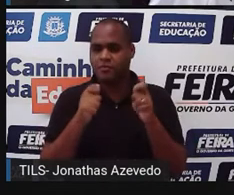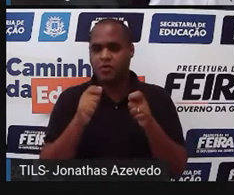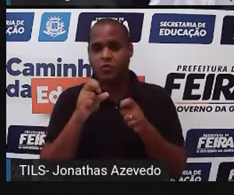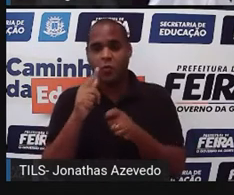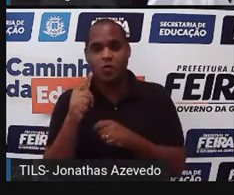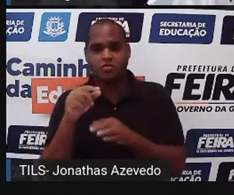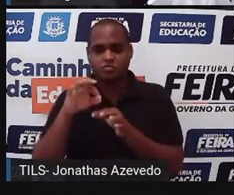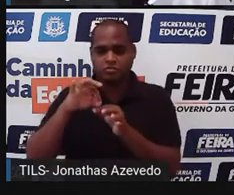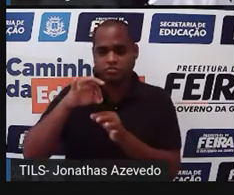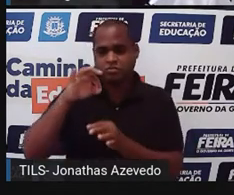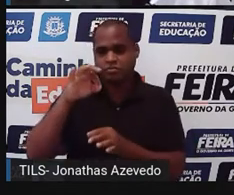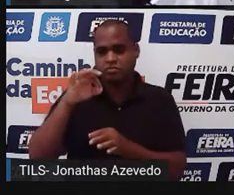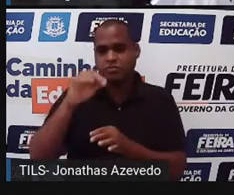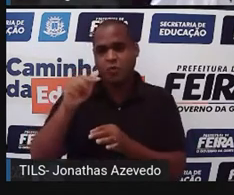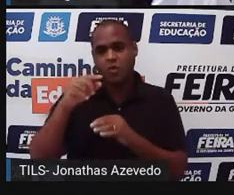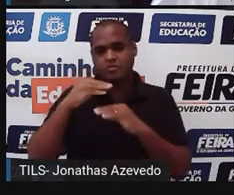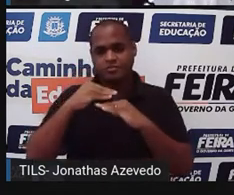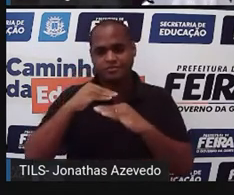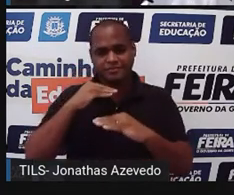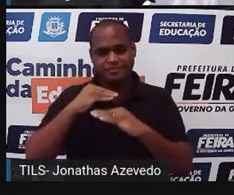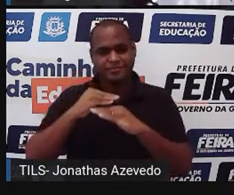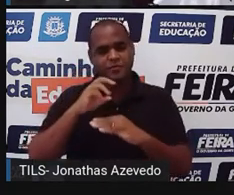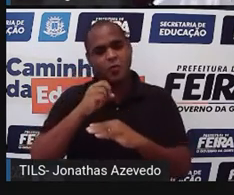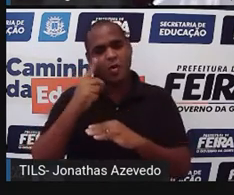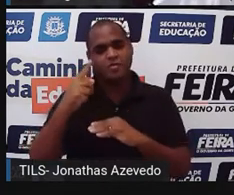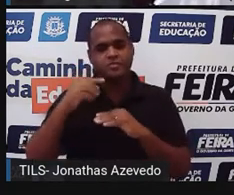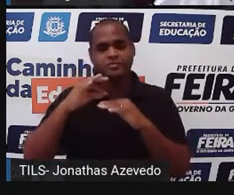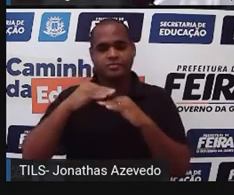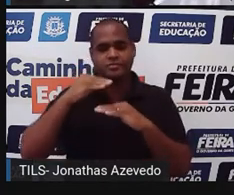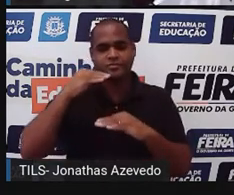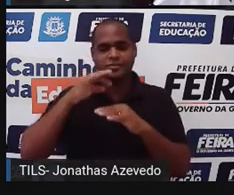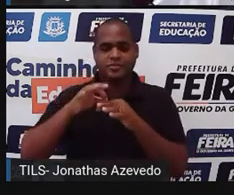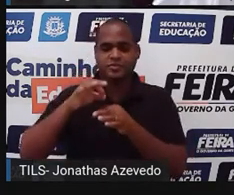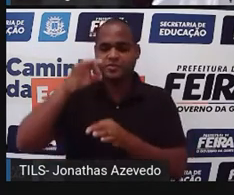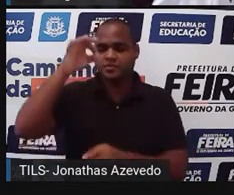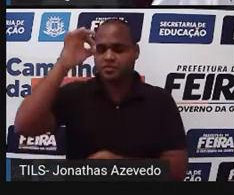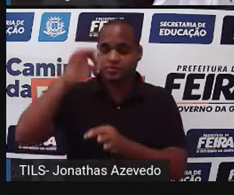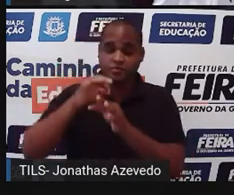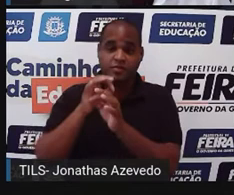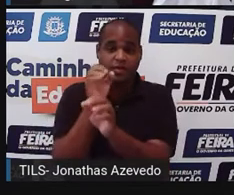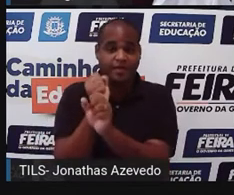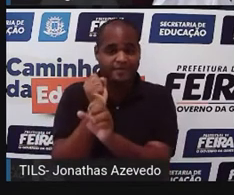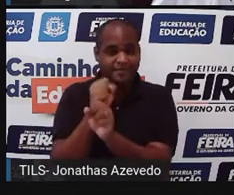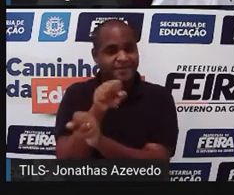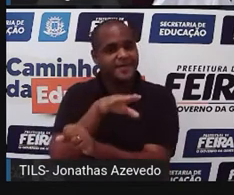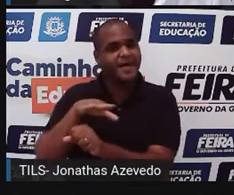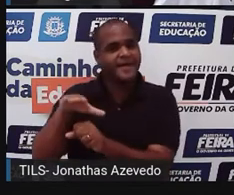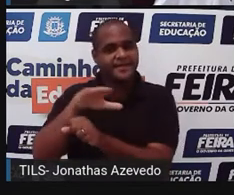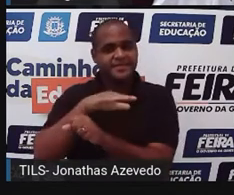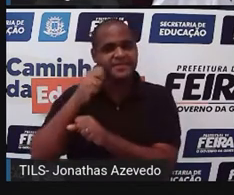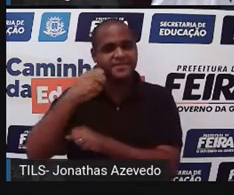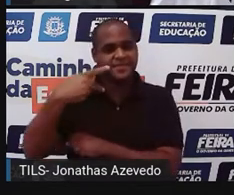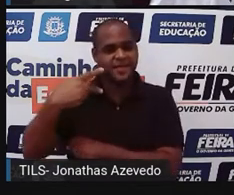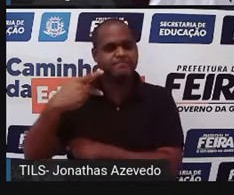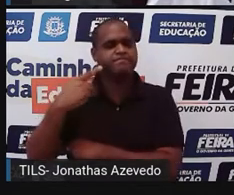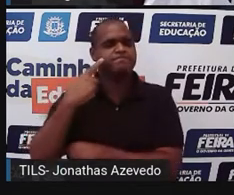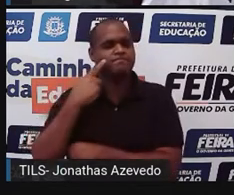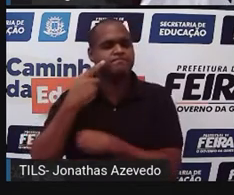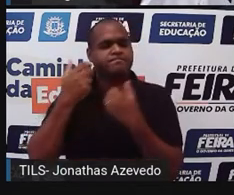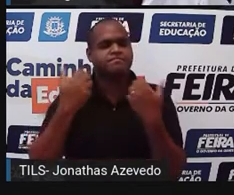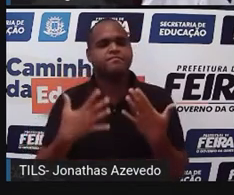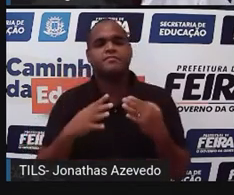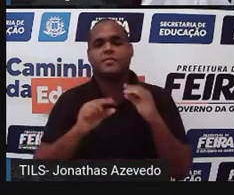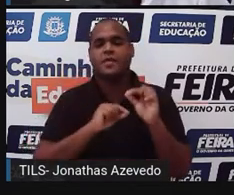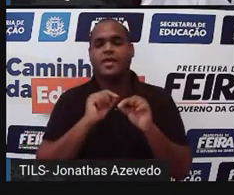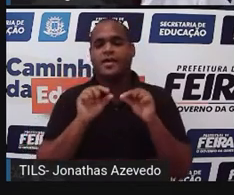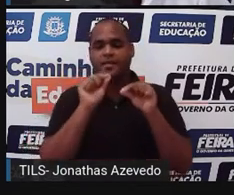ou cumprimento por altura ou largura tá calculando área de paralelogramos E aí eu puxei ali ó